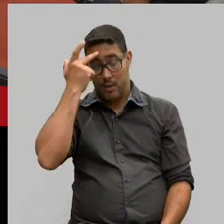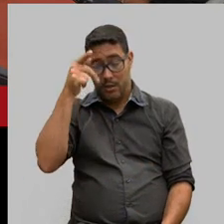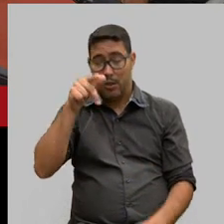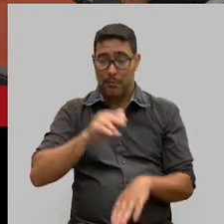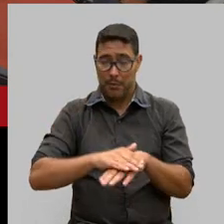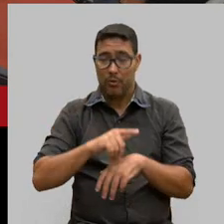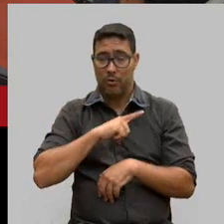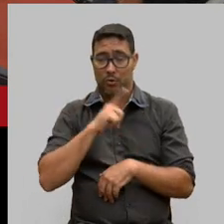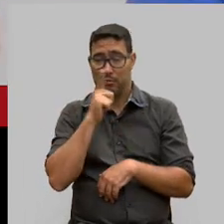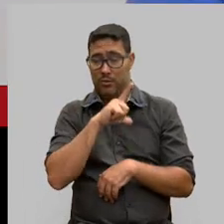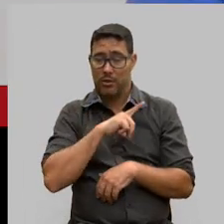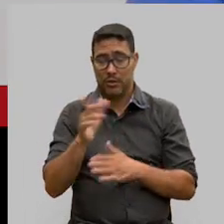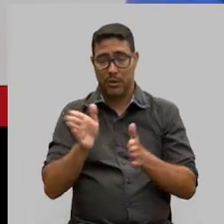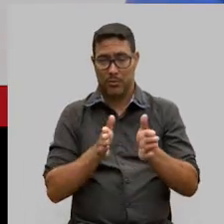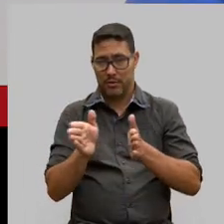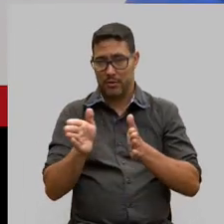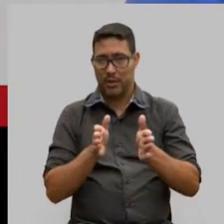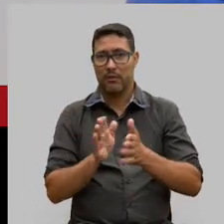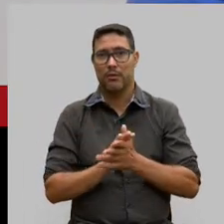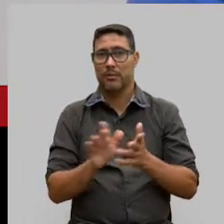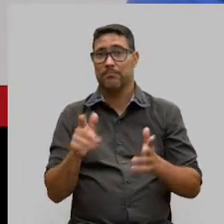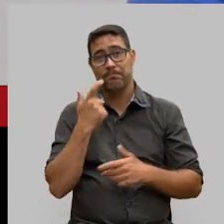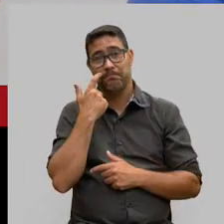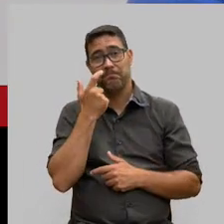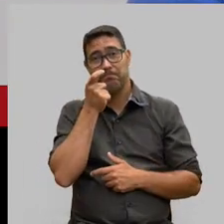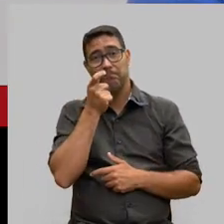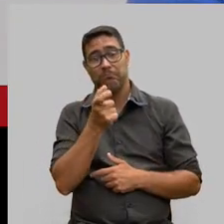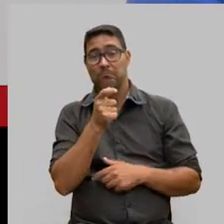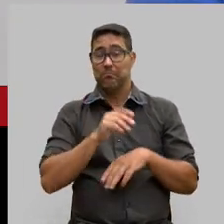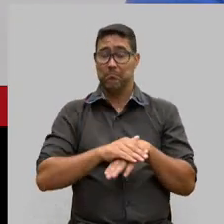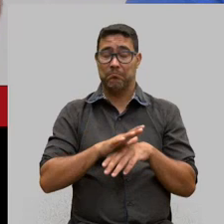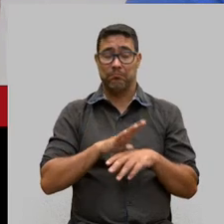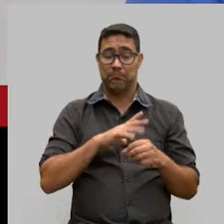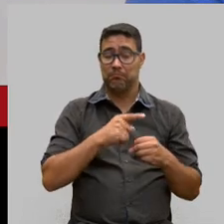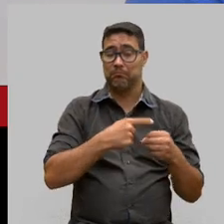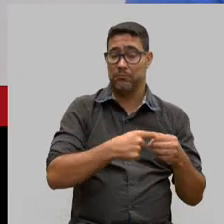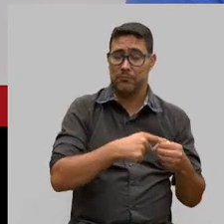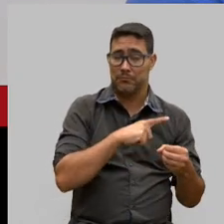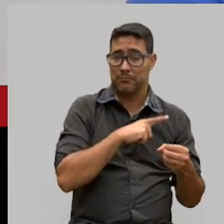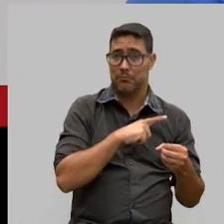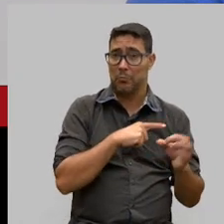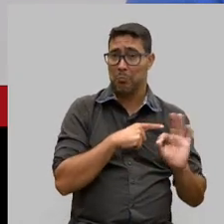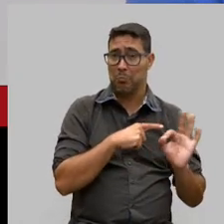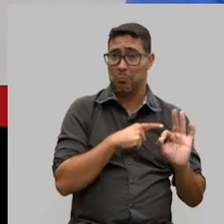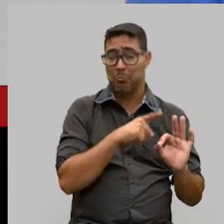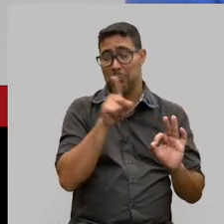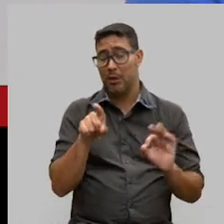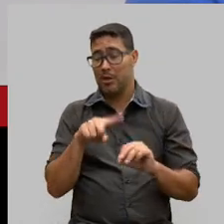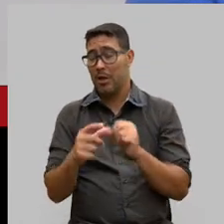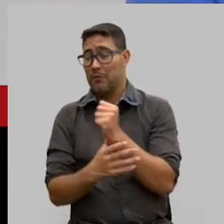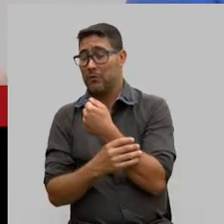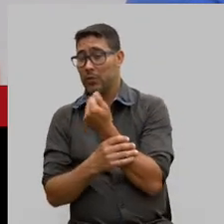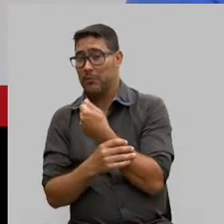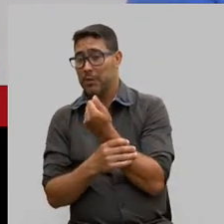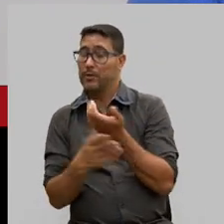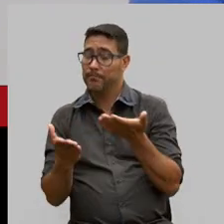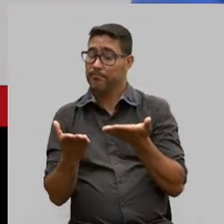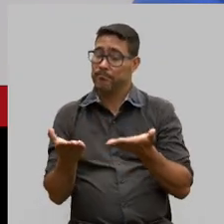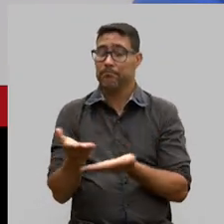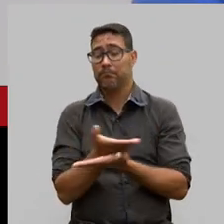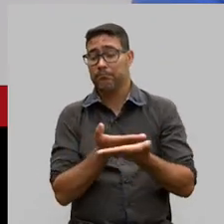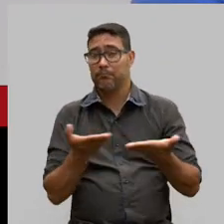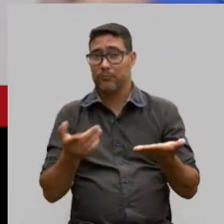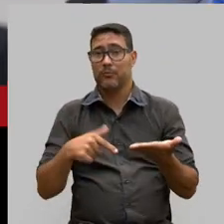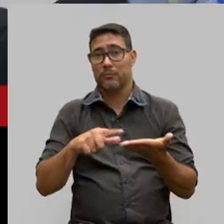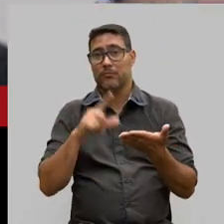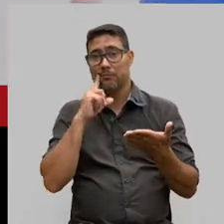assistência né Então olha que interessante às vezes Olha vou ver no meu Município tem terapeuta ocupacional não tem mas tem um fisioterapeuta Quem sabe a gente né no aciona o Crefito aí para